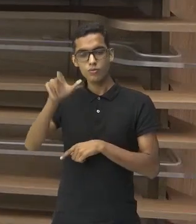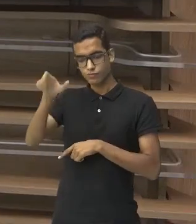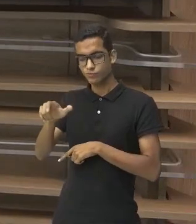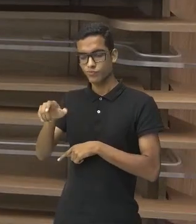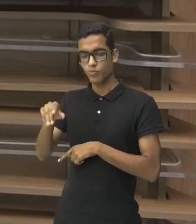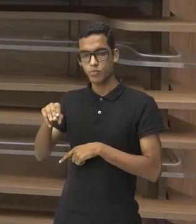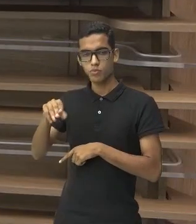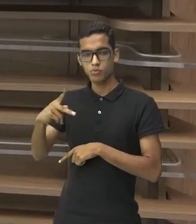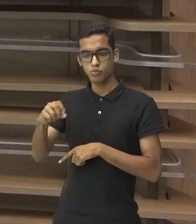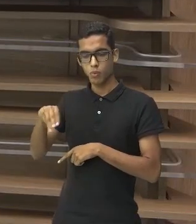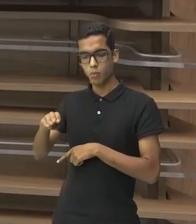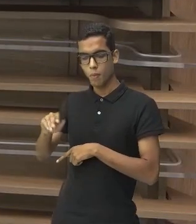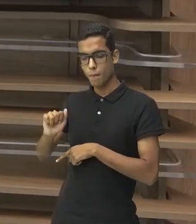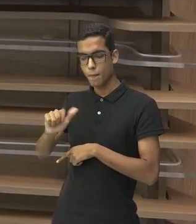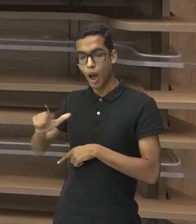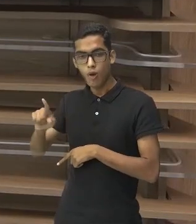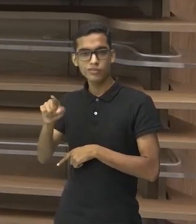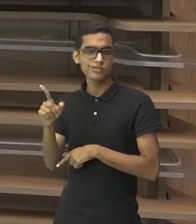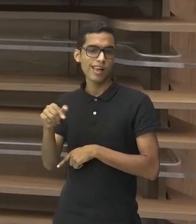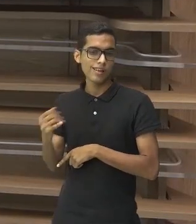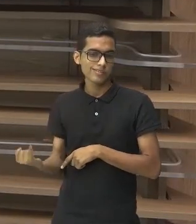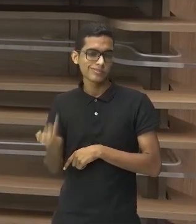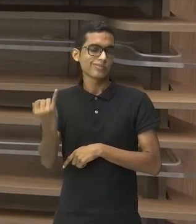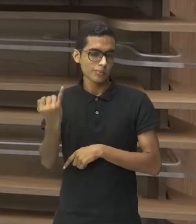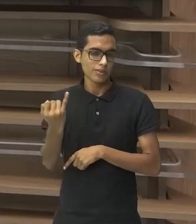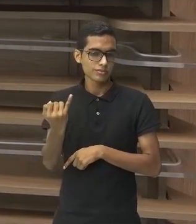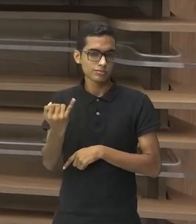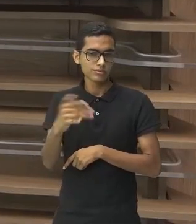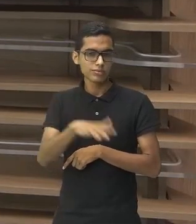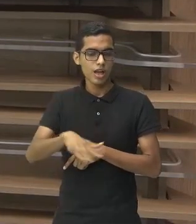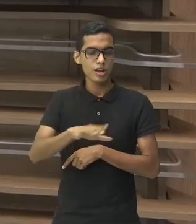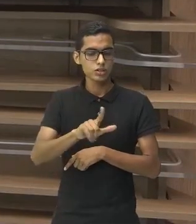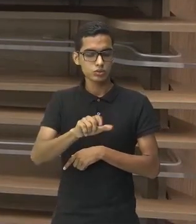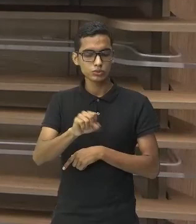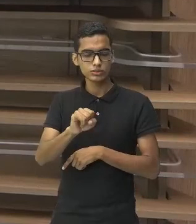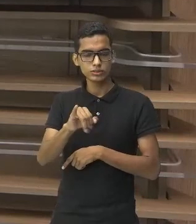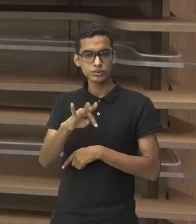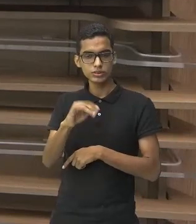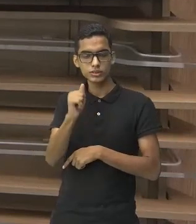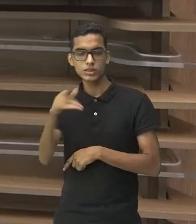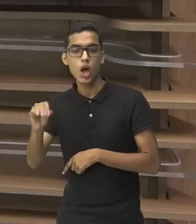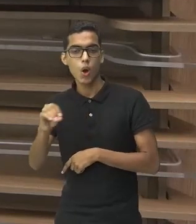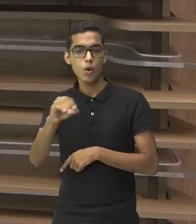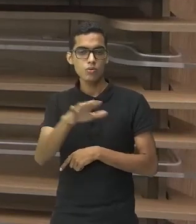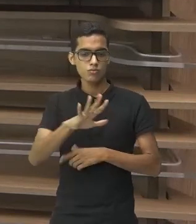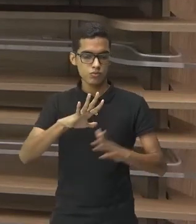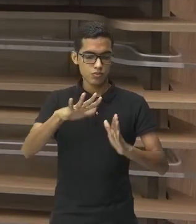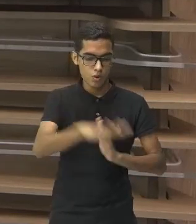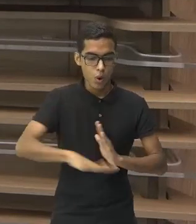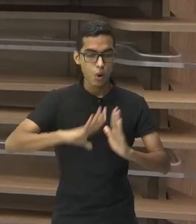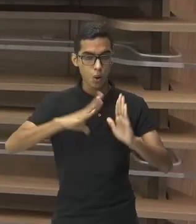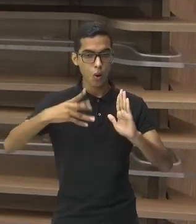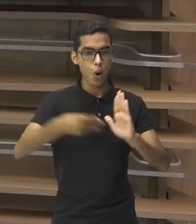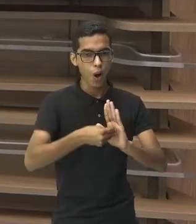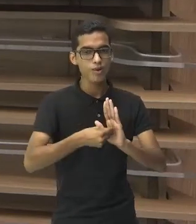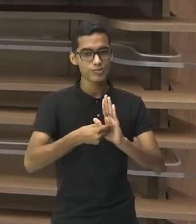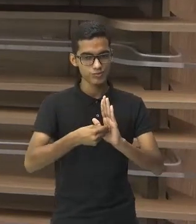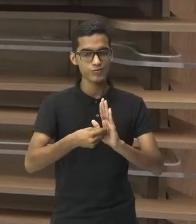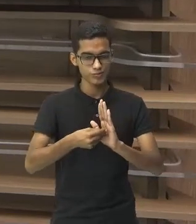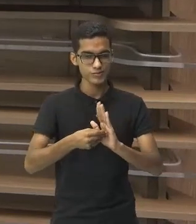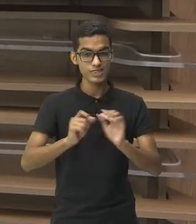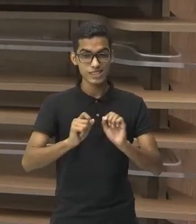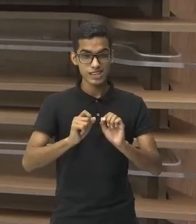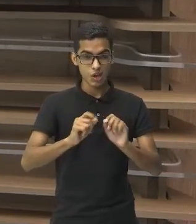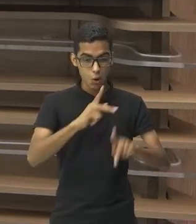foi muito importante na chamada lusitanização da Amazônia, que futuramente culminaria com o extermínio de várias nações